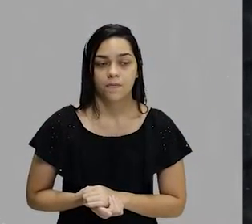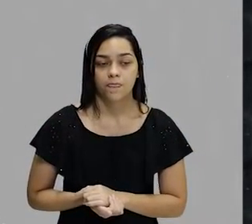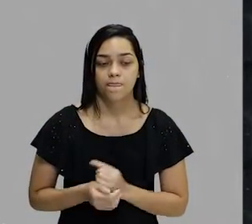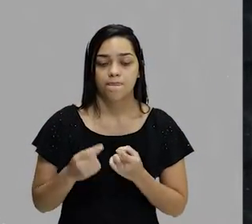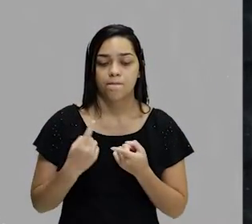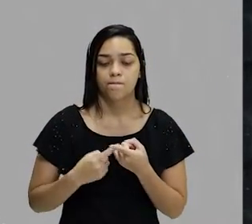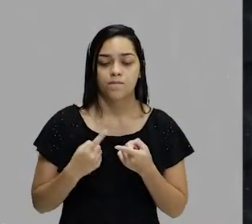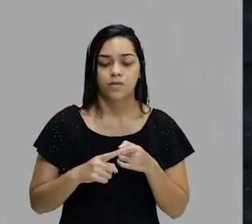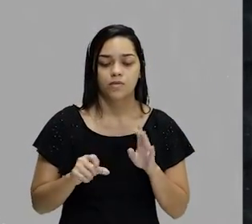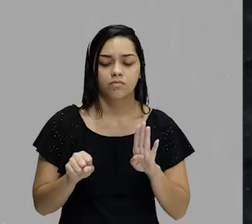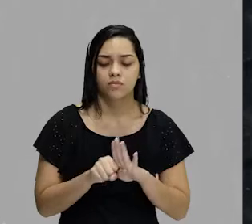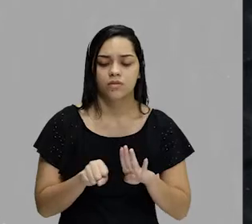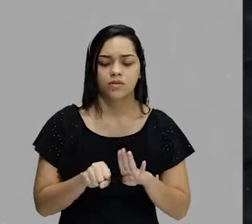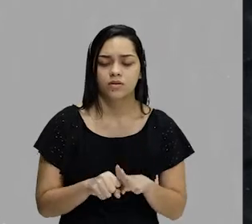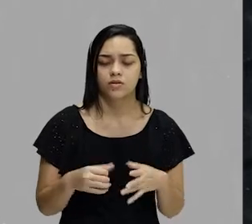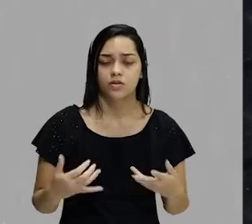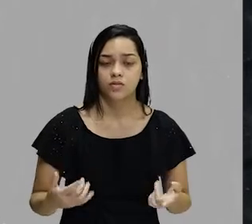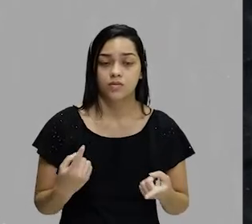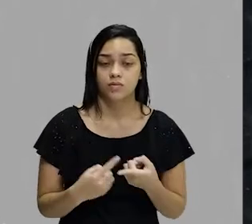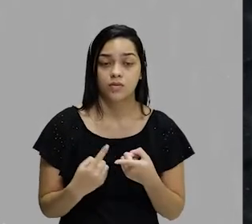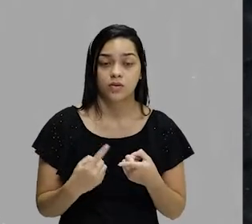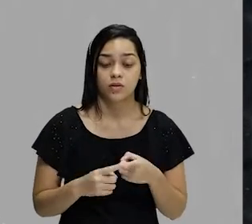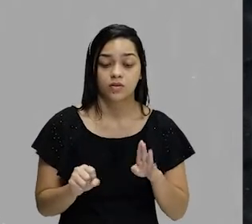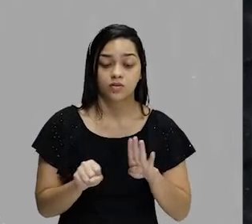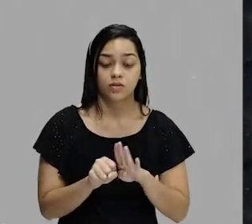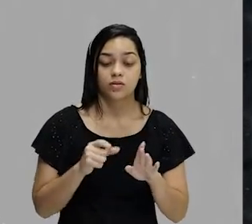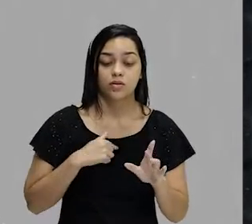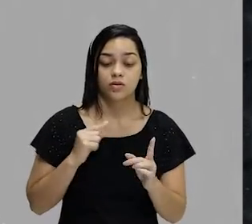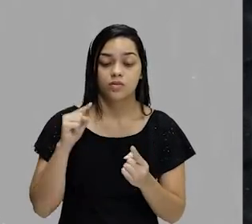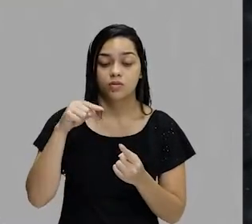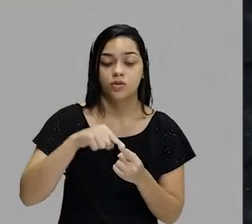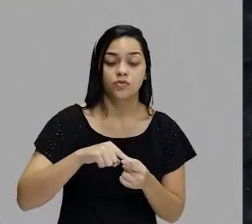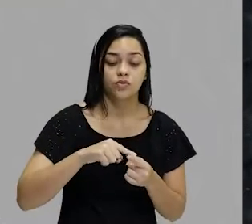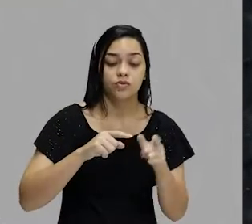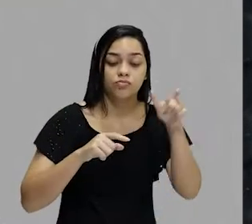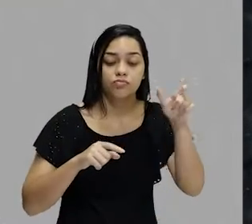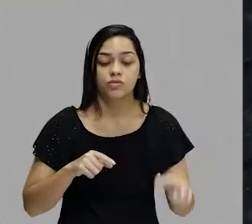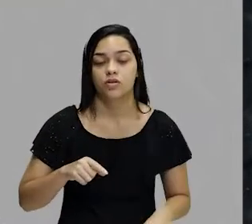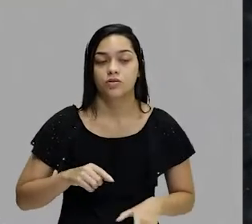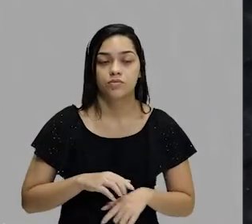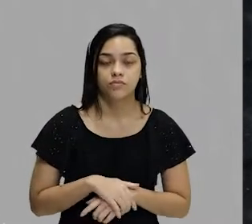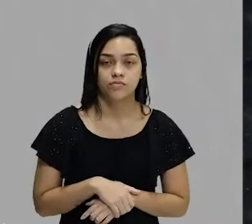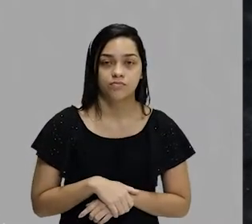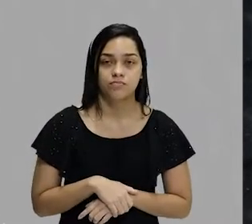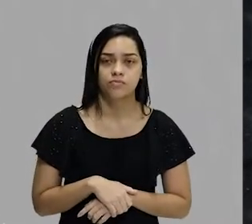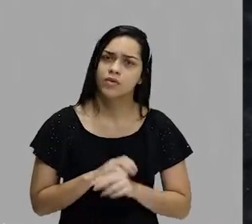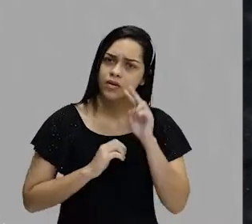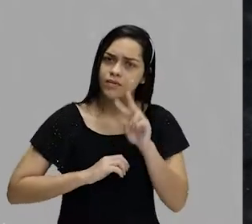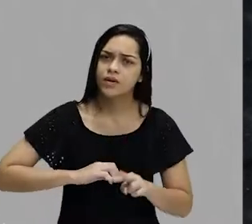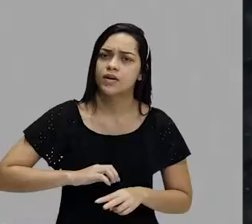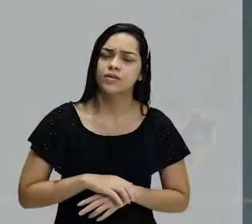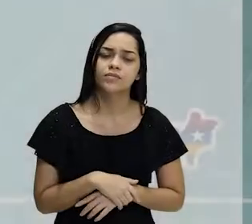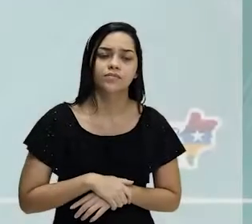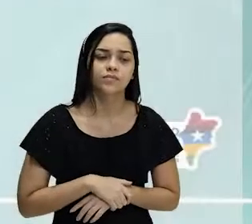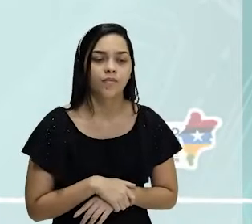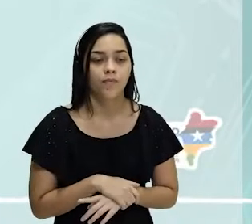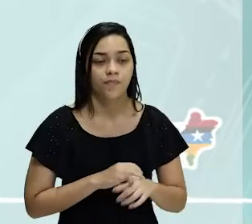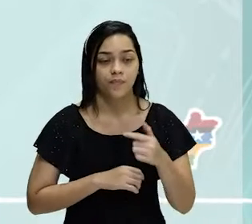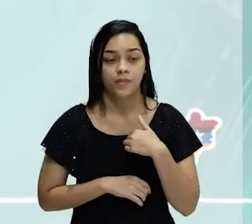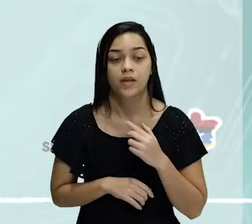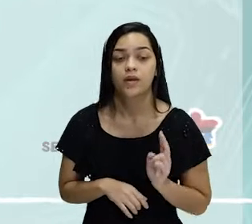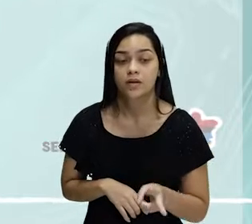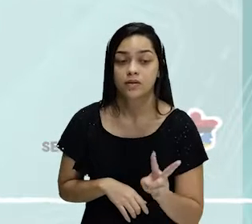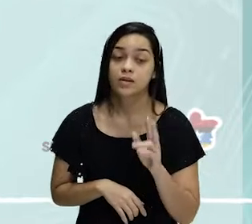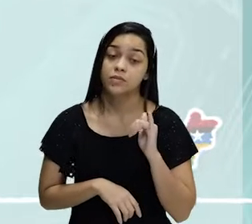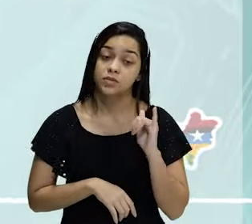Por que ela é substantiva? Porque o substantivo tem função de sujeito. Olha aí. Eu